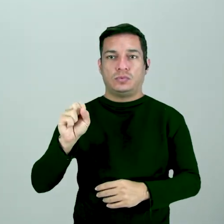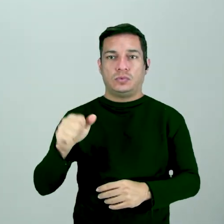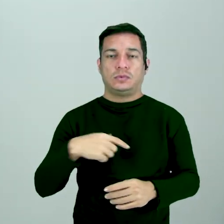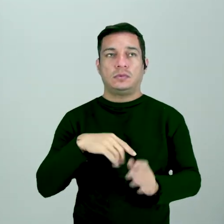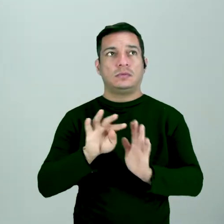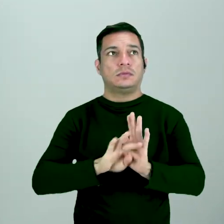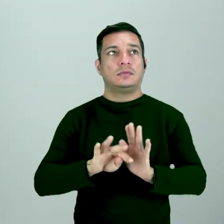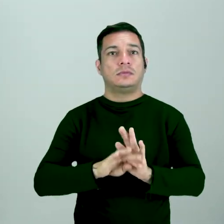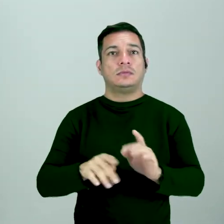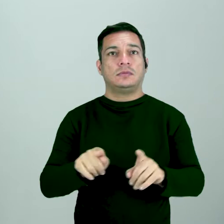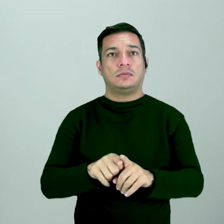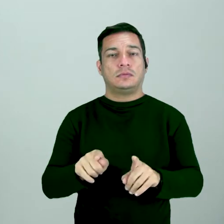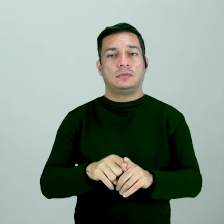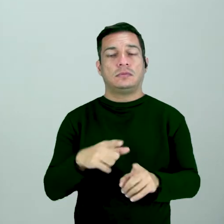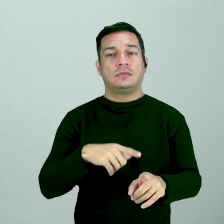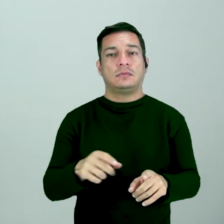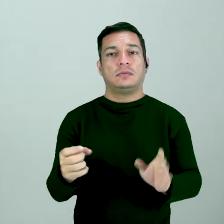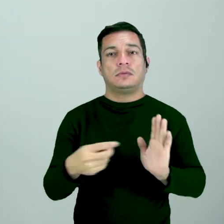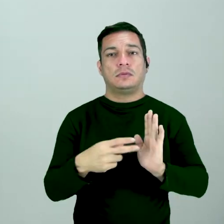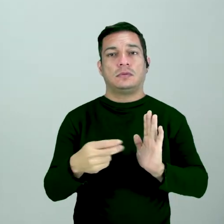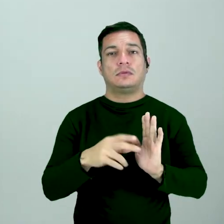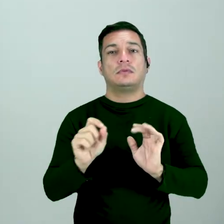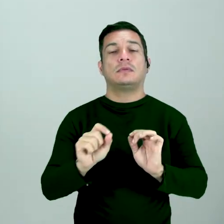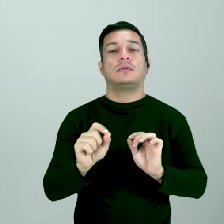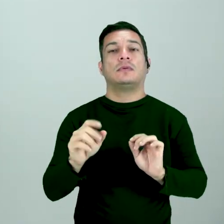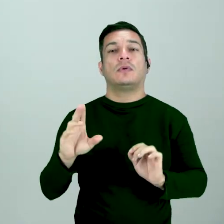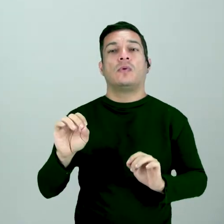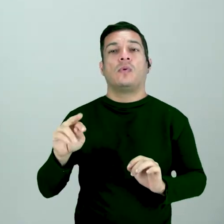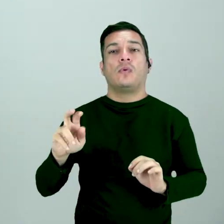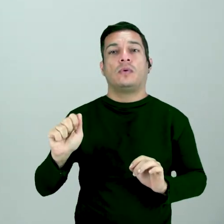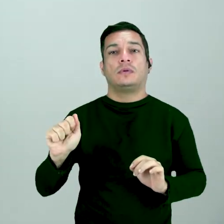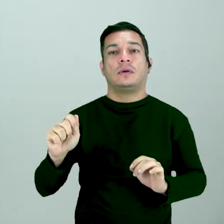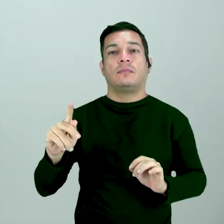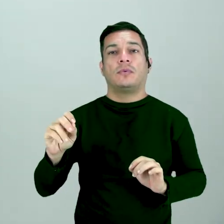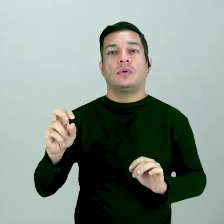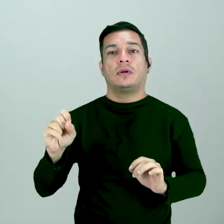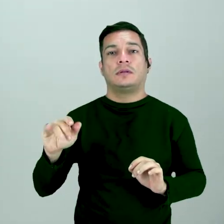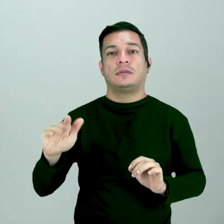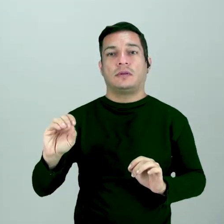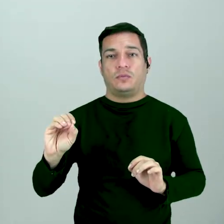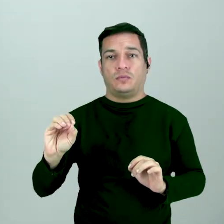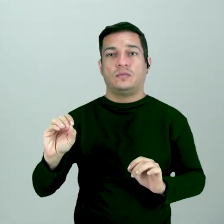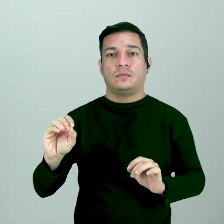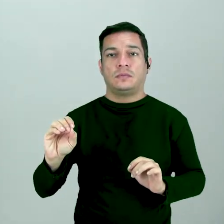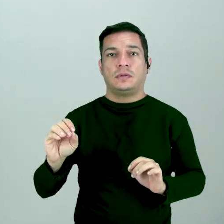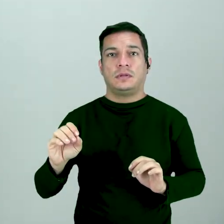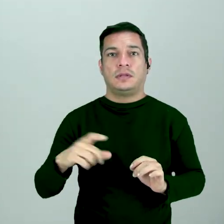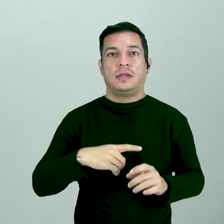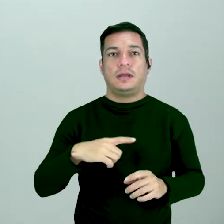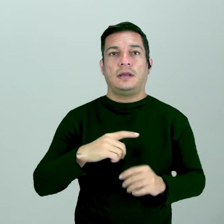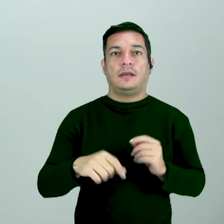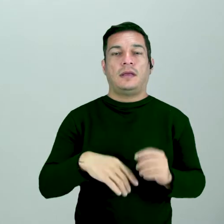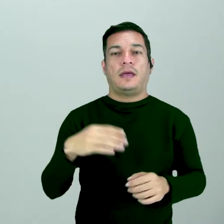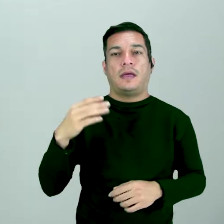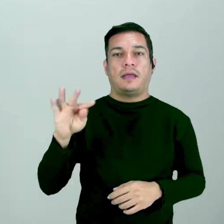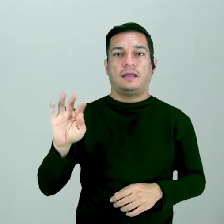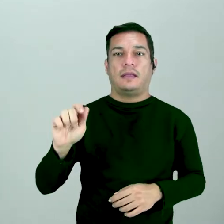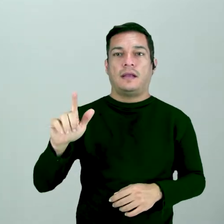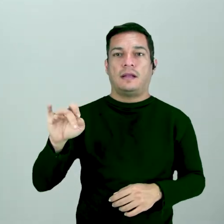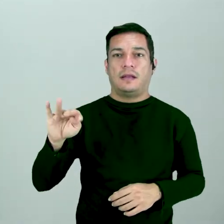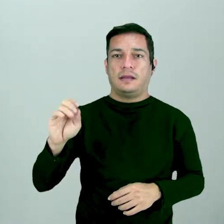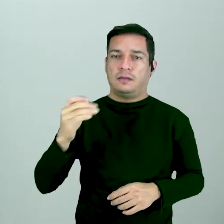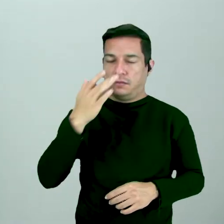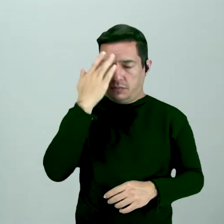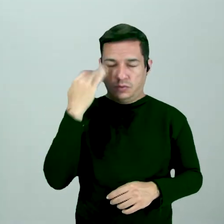nós também destacamos uma contraposição entre estética e talento, certo? O texto ali aborda